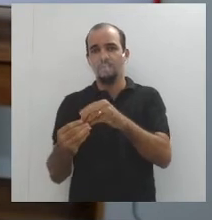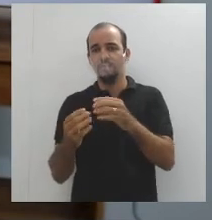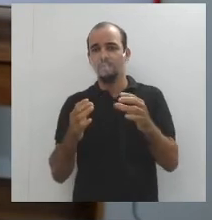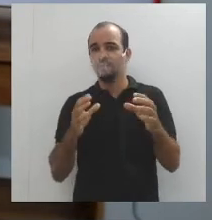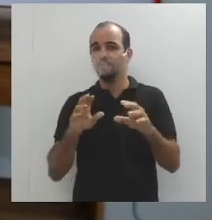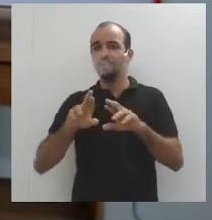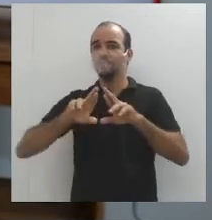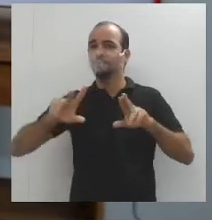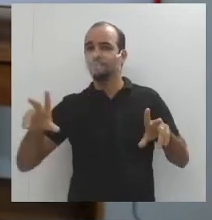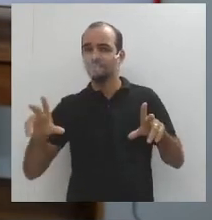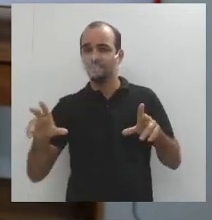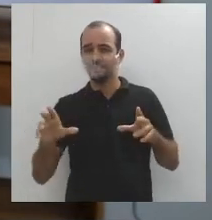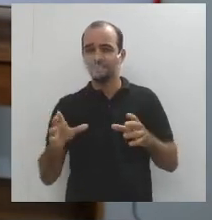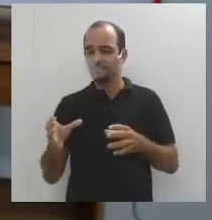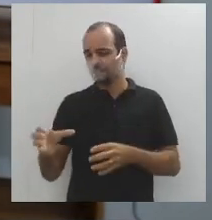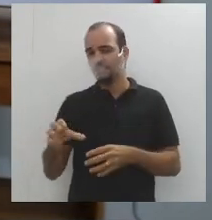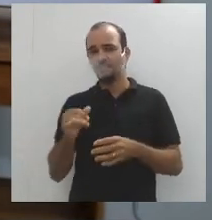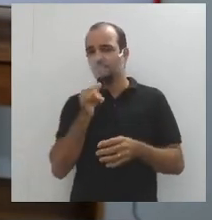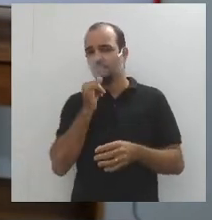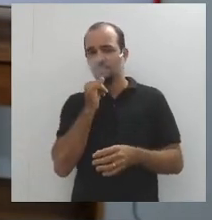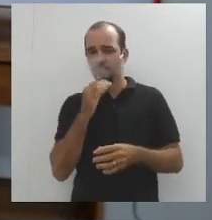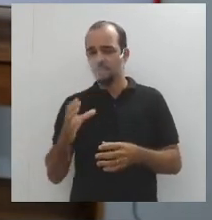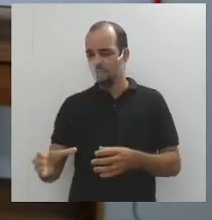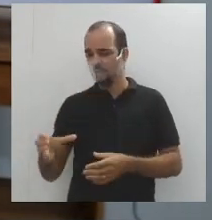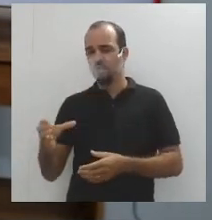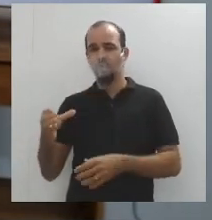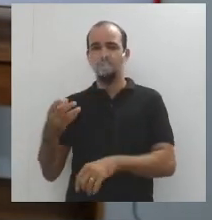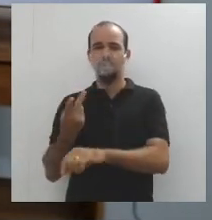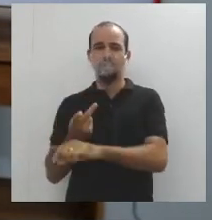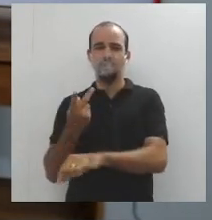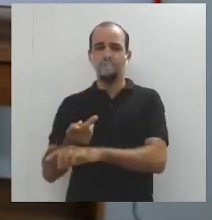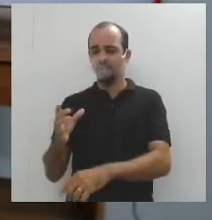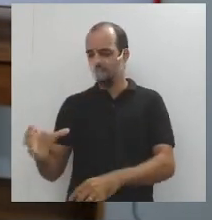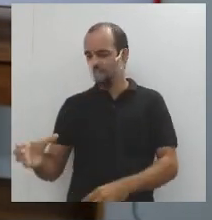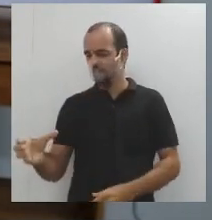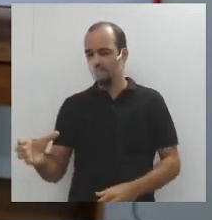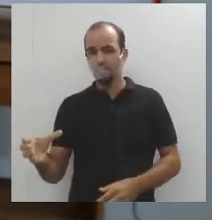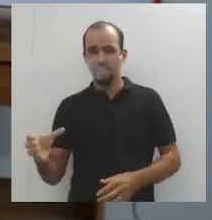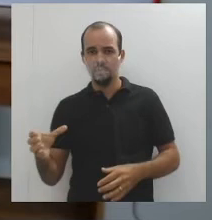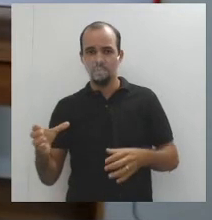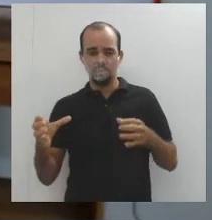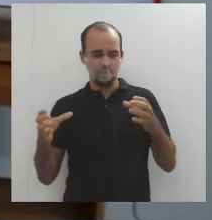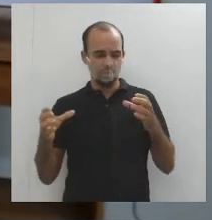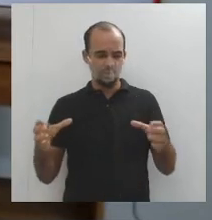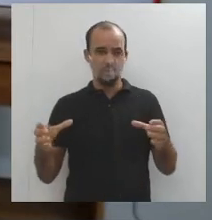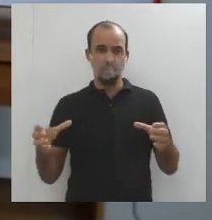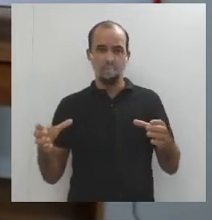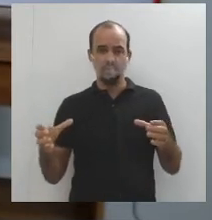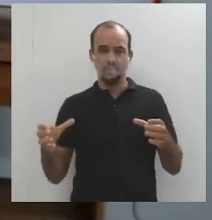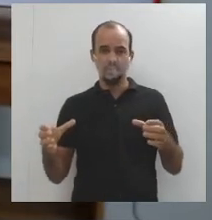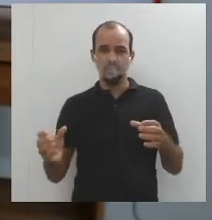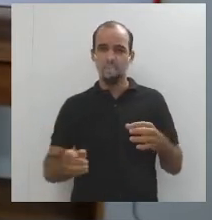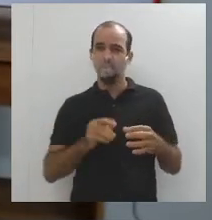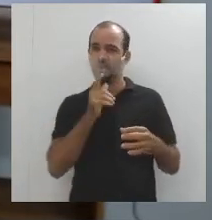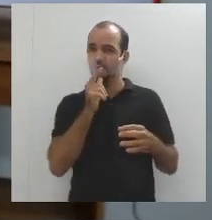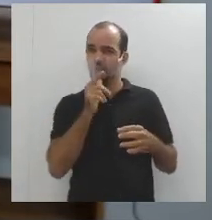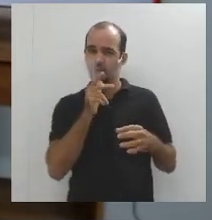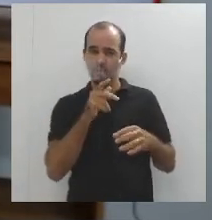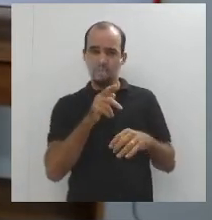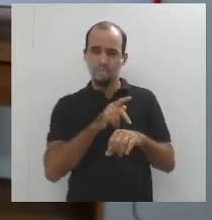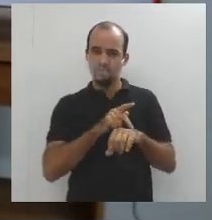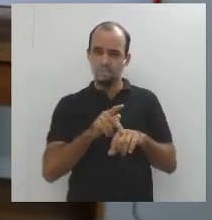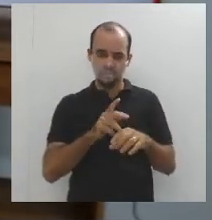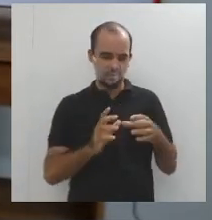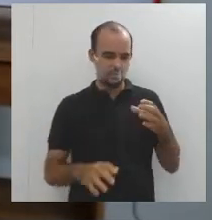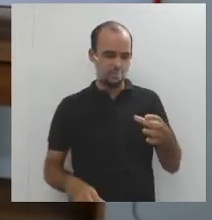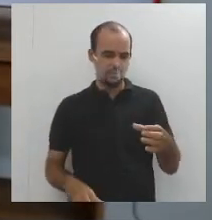um becker lá na sua casa, um copo, o que for, que a gente tem água pura, tá bom? Ou seja, é